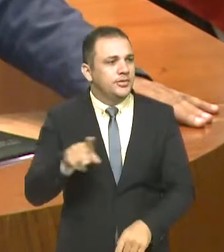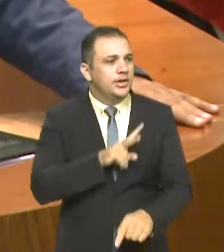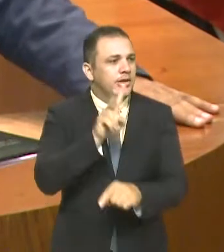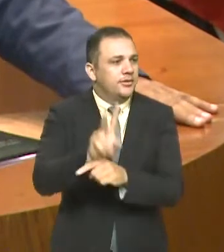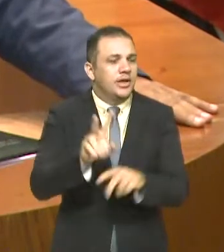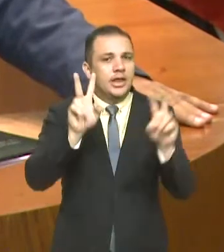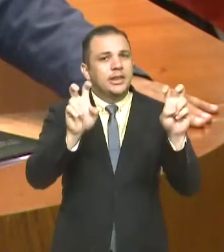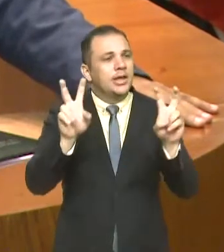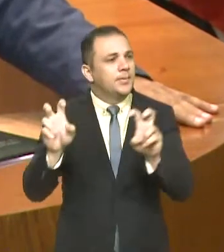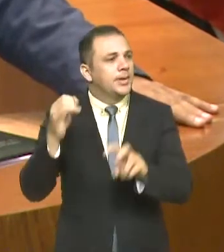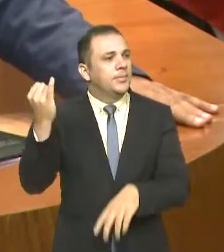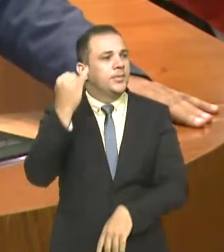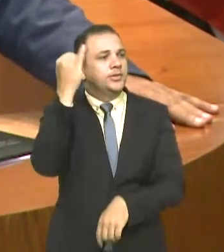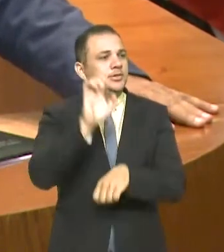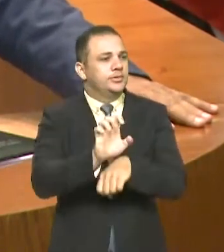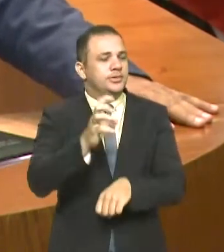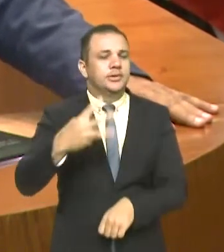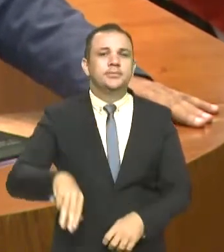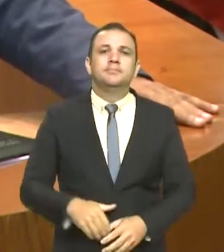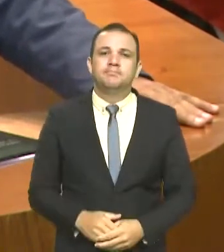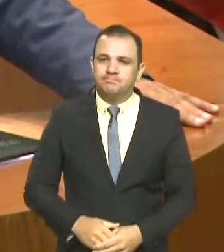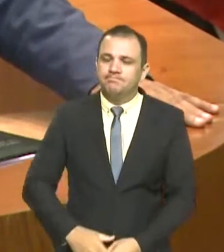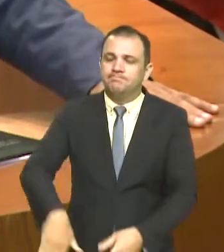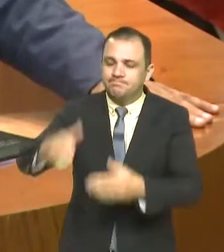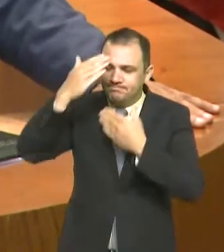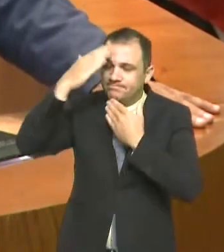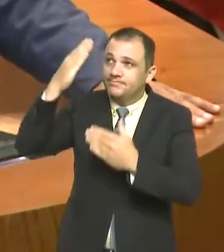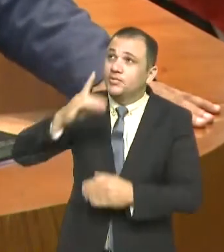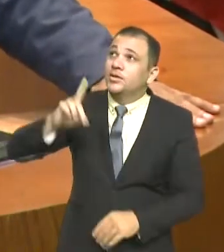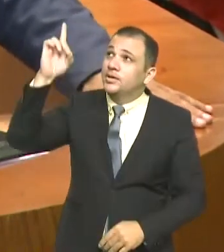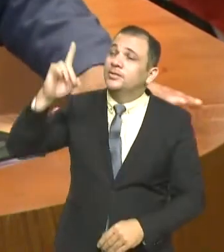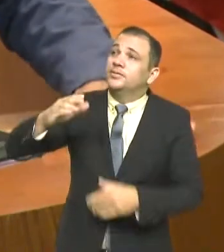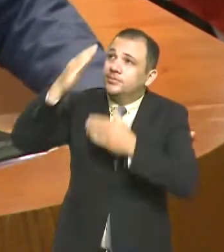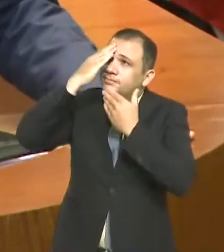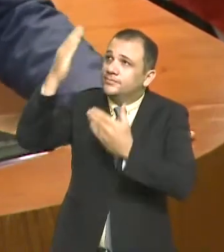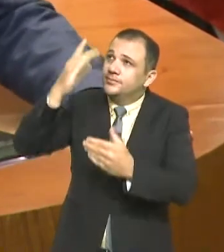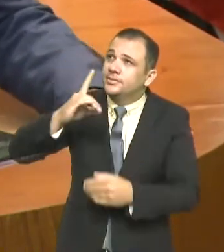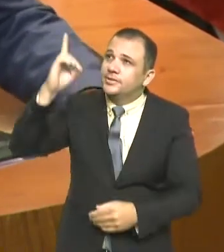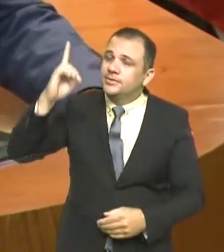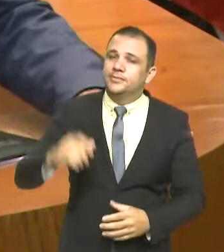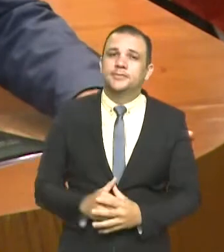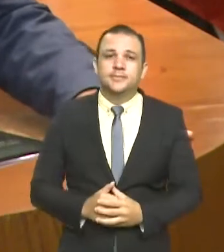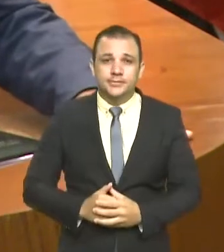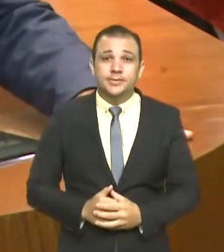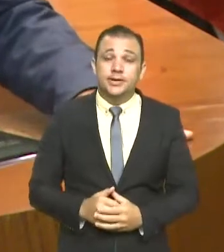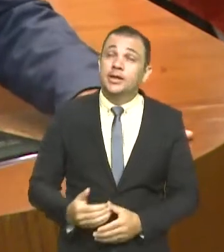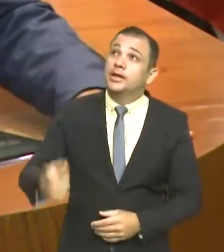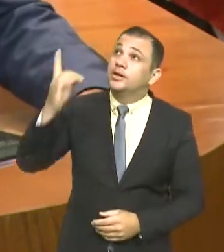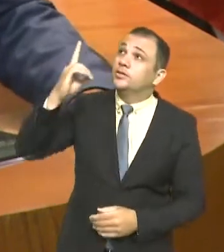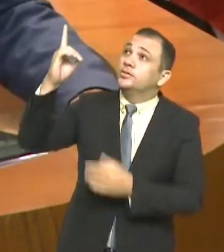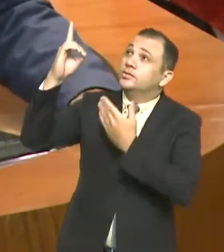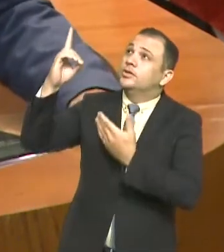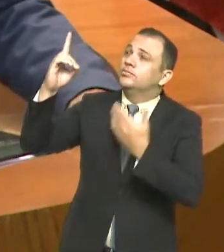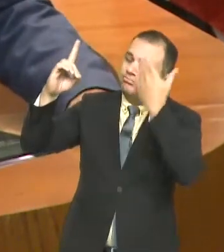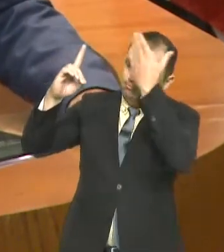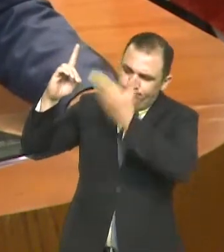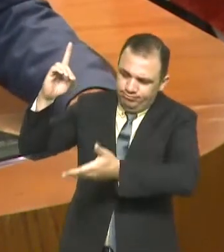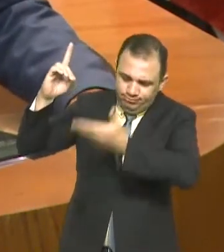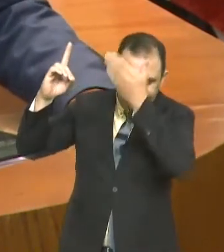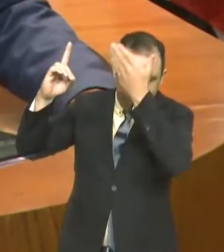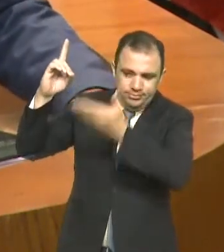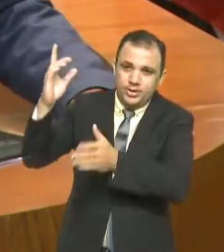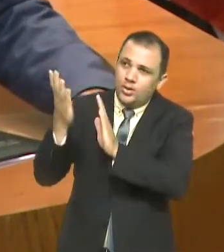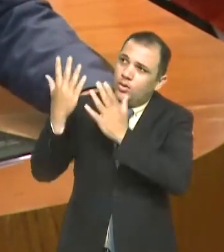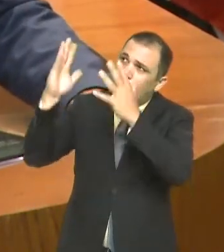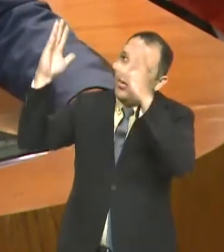pautas importantes para o Maranhão. Muito obrigado, meu Deus. Muito obrigado, meu Deus. A ti, toda honra e toda